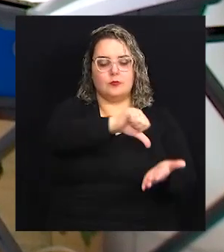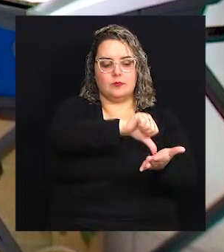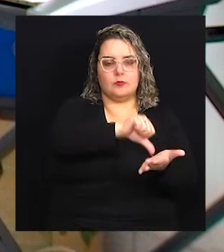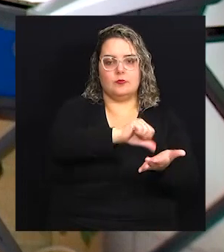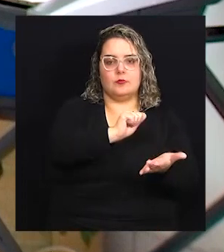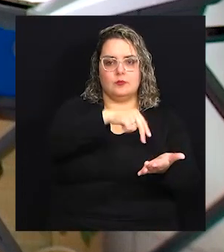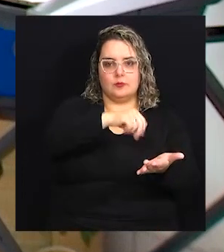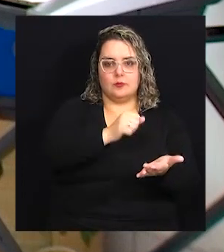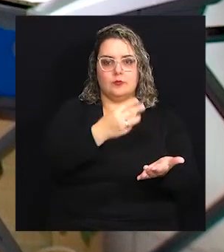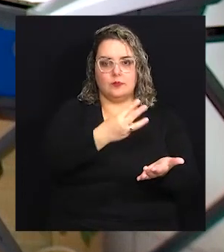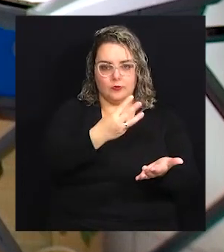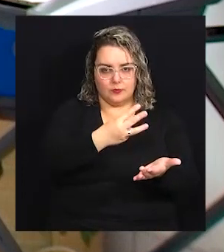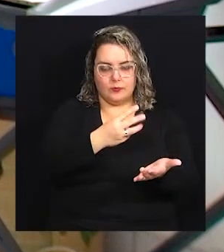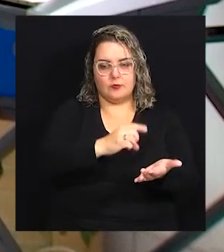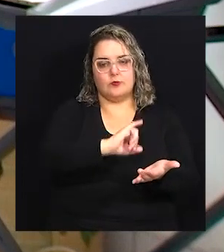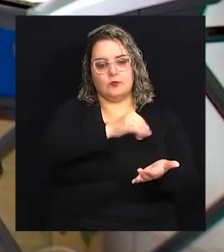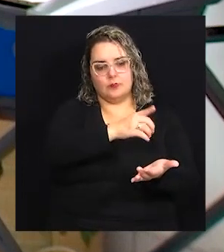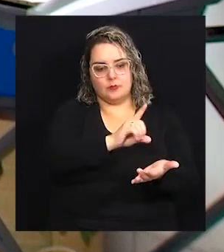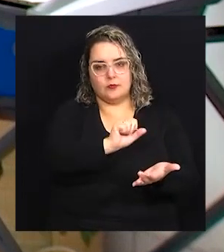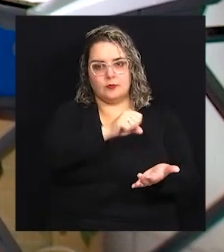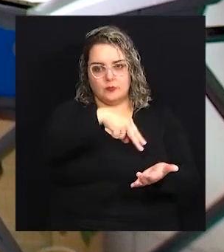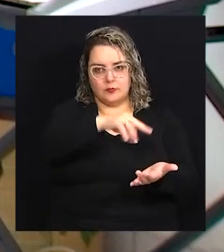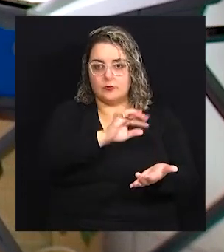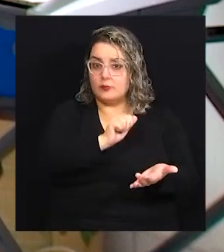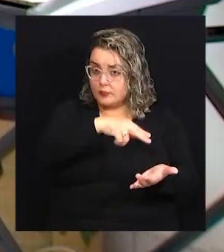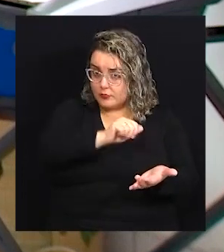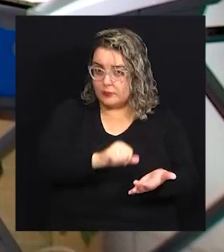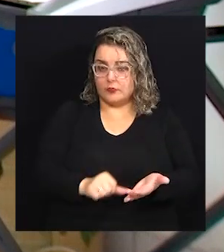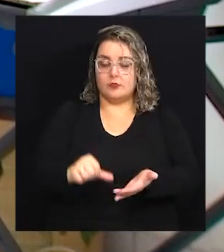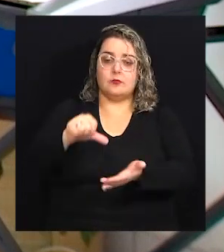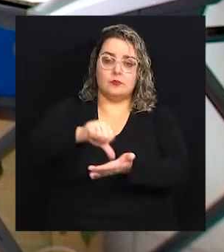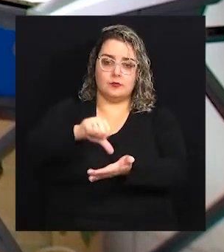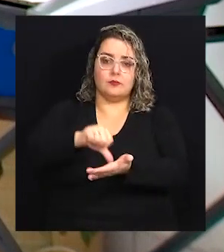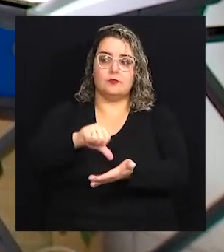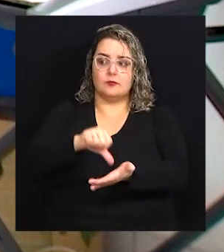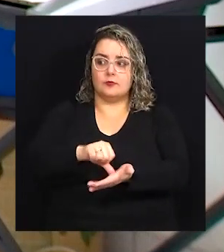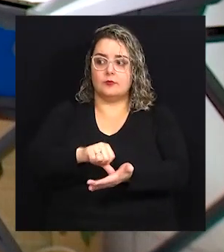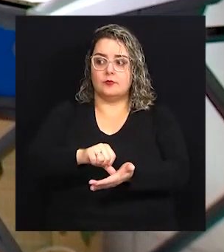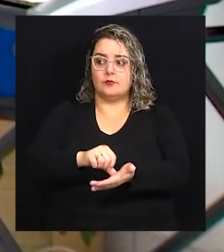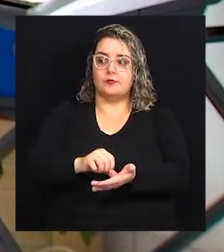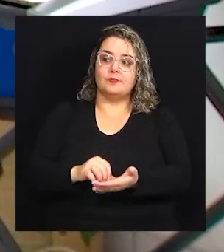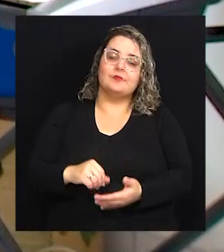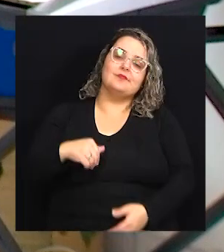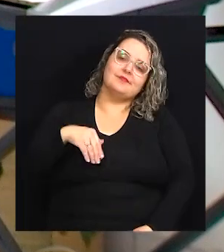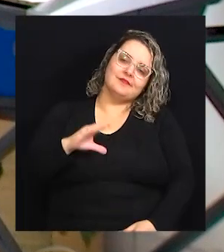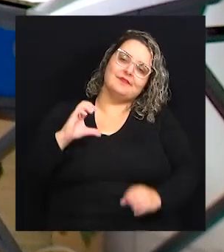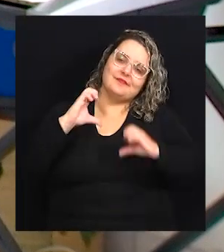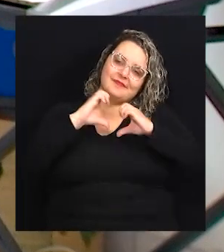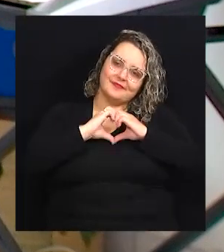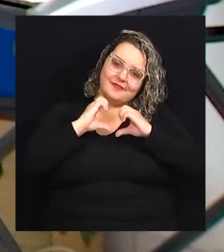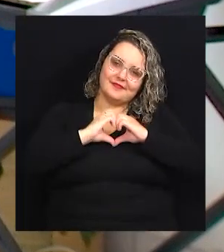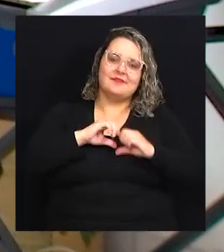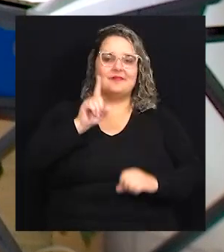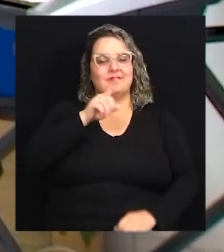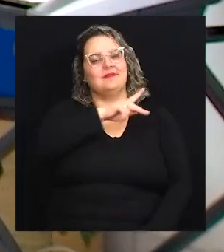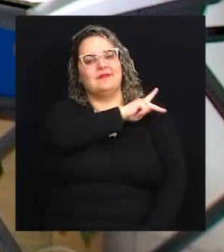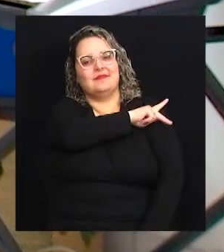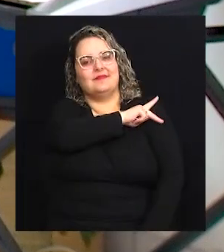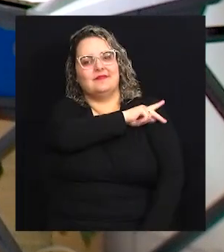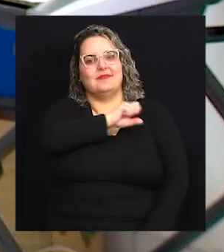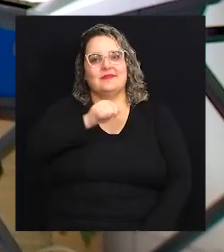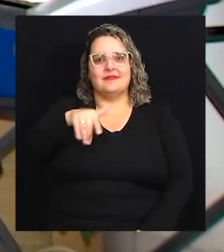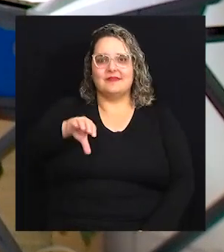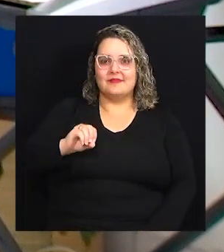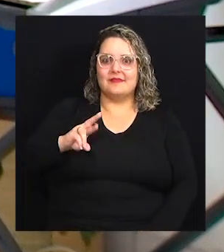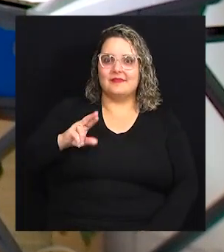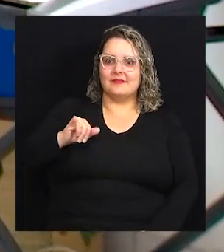ANA 3, na região do Jardim Santana. E nós temos a nossa unidade mais querida, que é no Piauí, em São